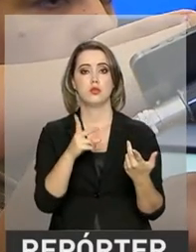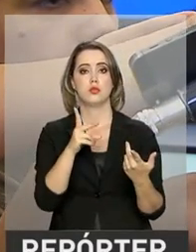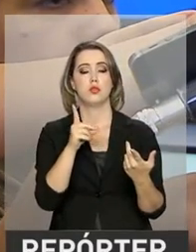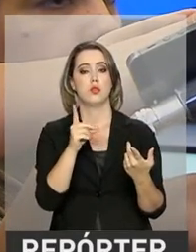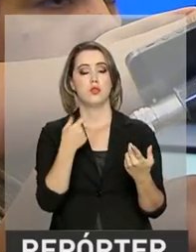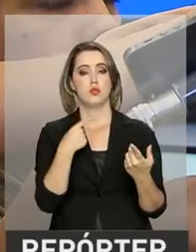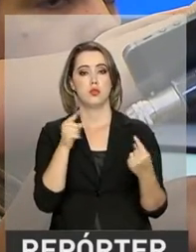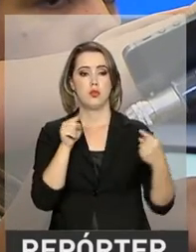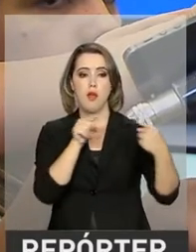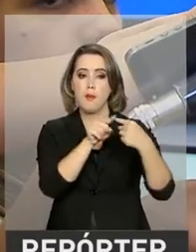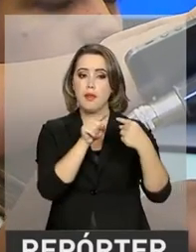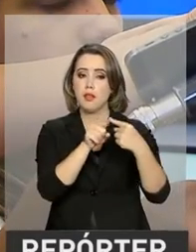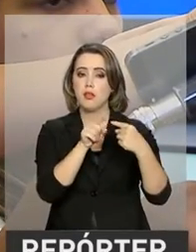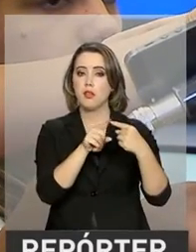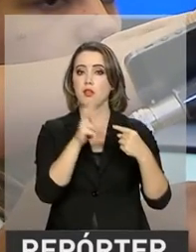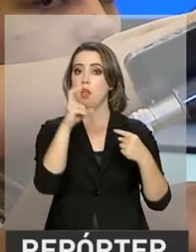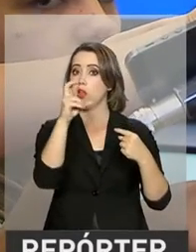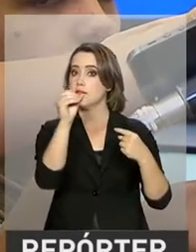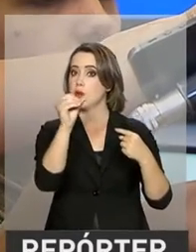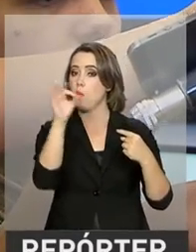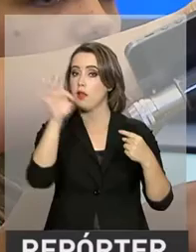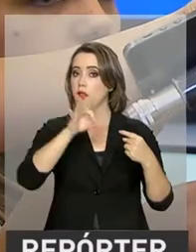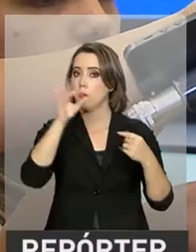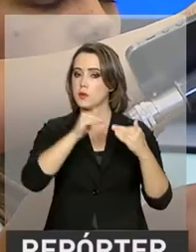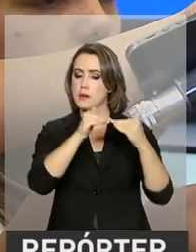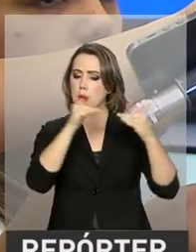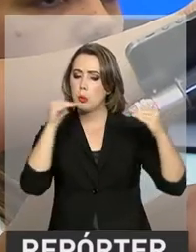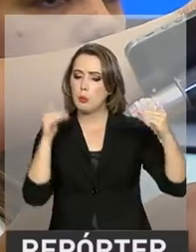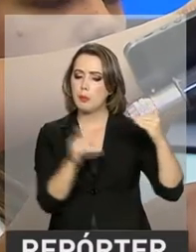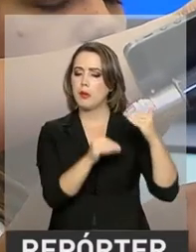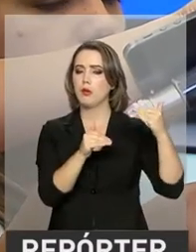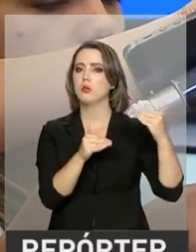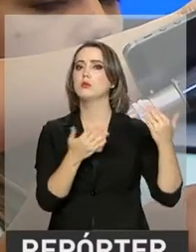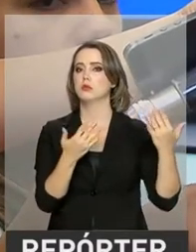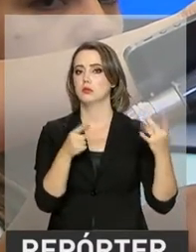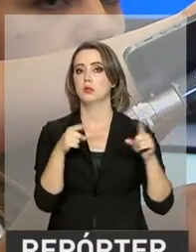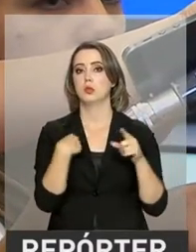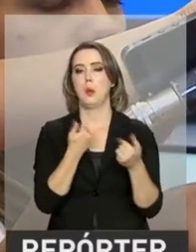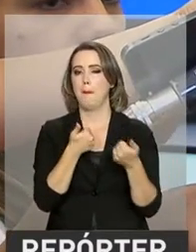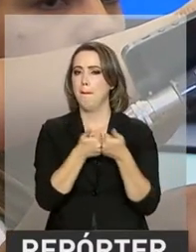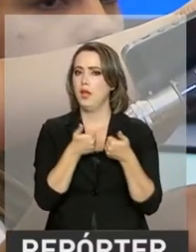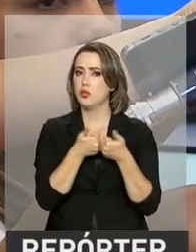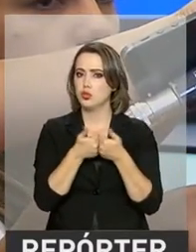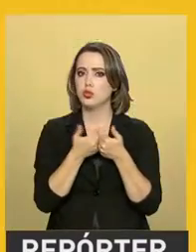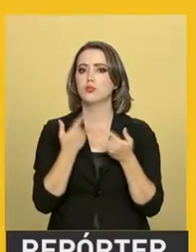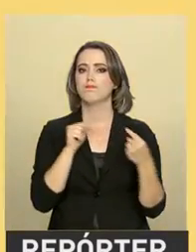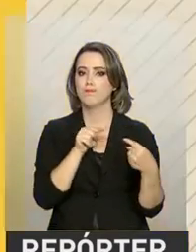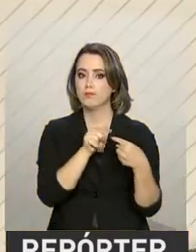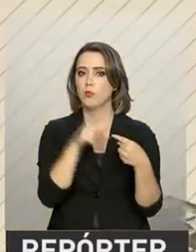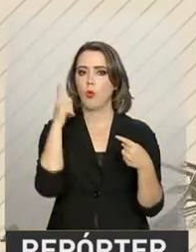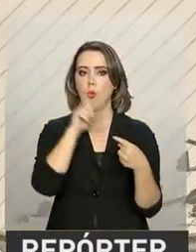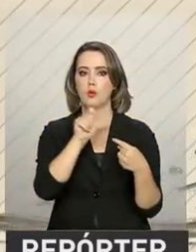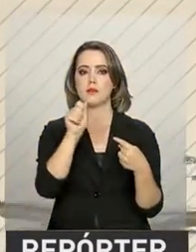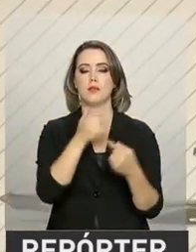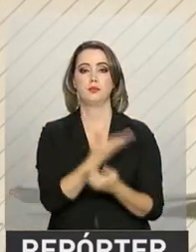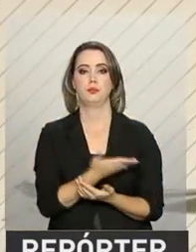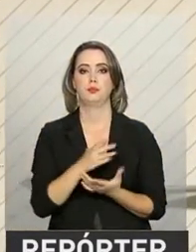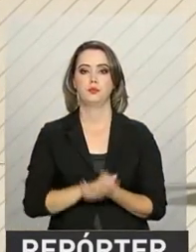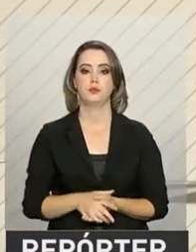com a redução de 50% no número de mortes e estamos bem próximos de alcançar essa meta